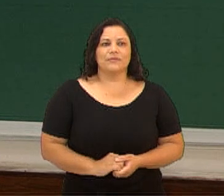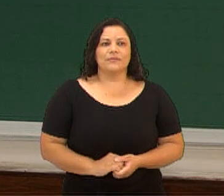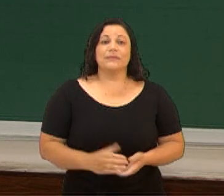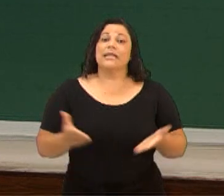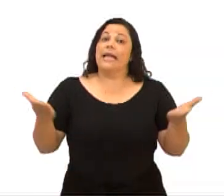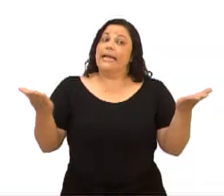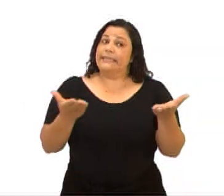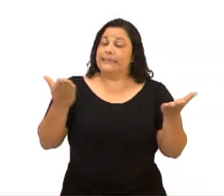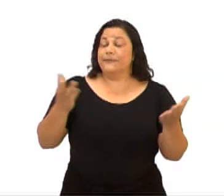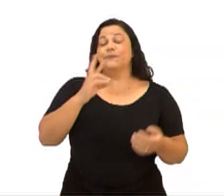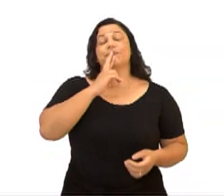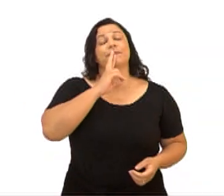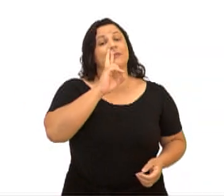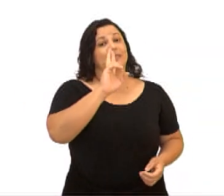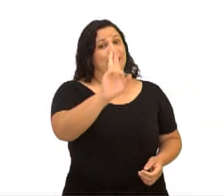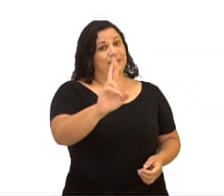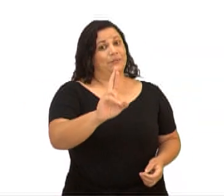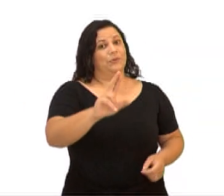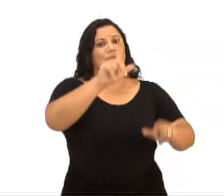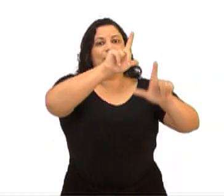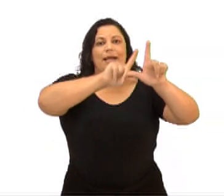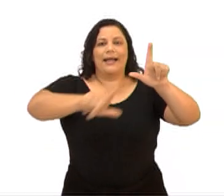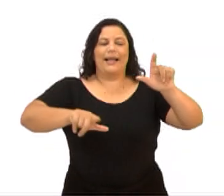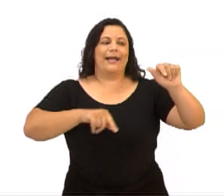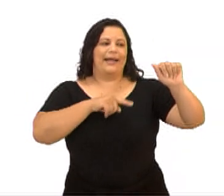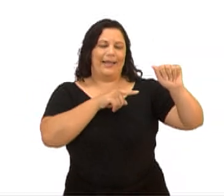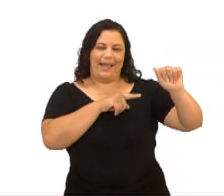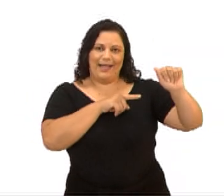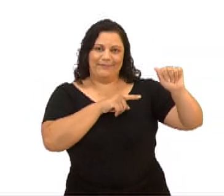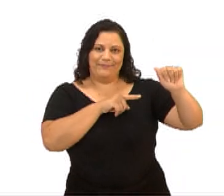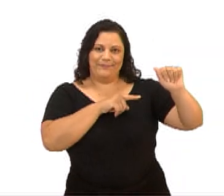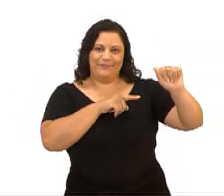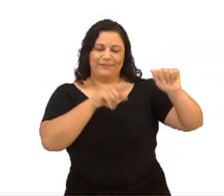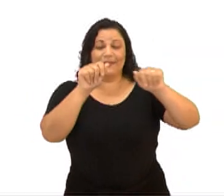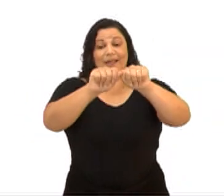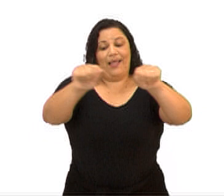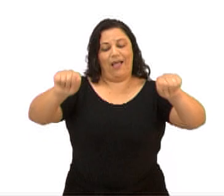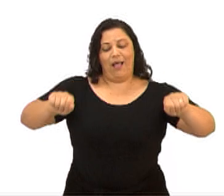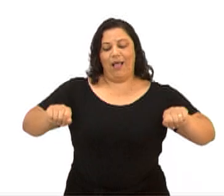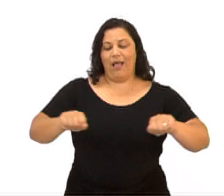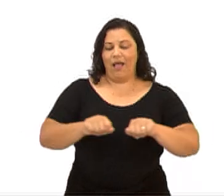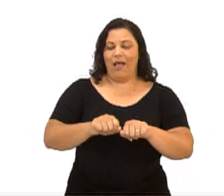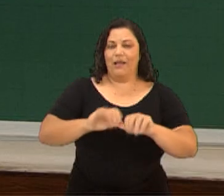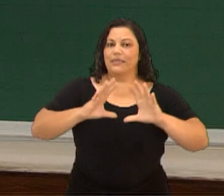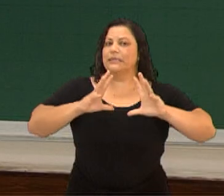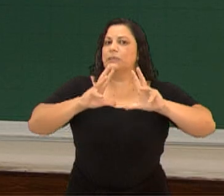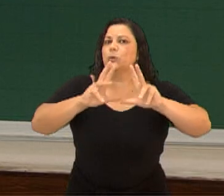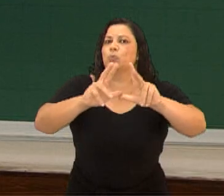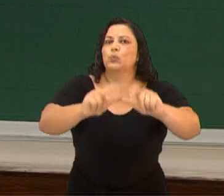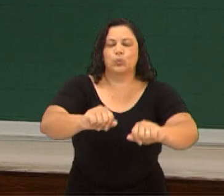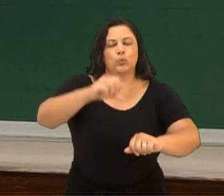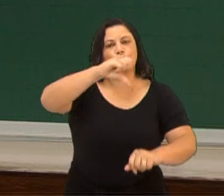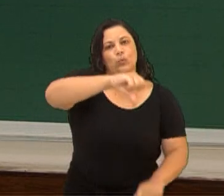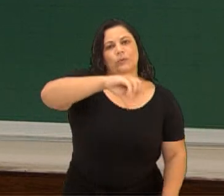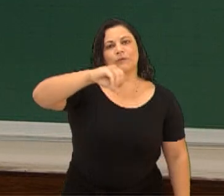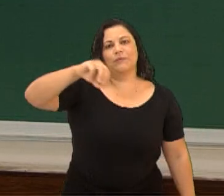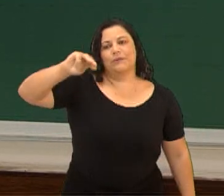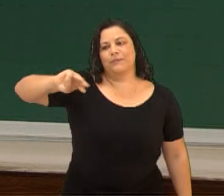aqui a nossa resposta é a letra A. A área inteira dessa figura mede 900 metros